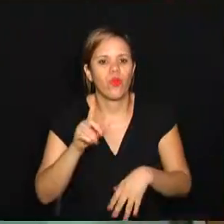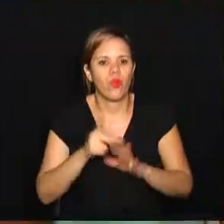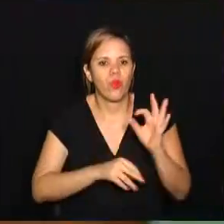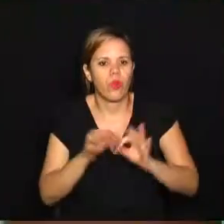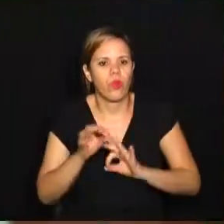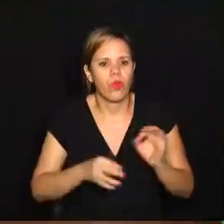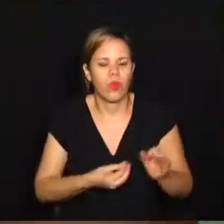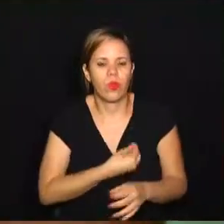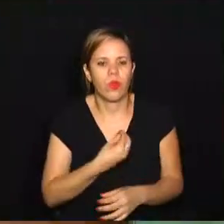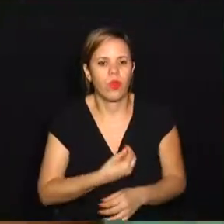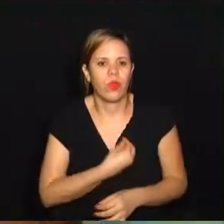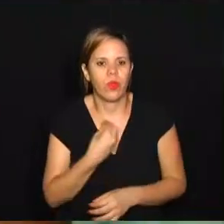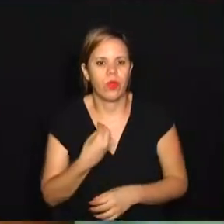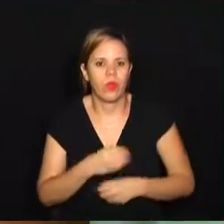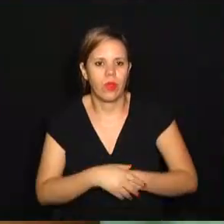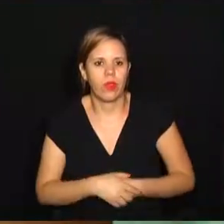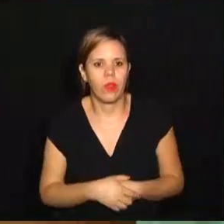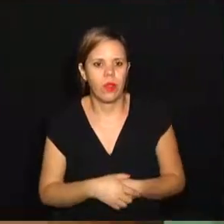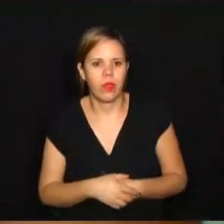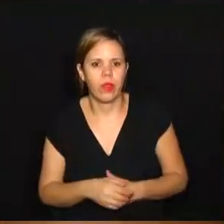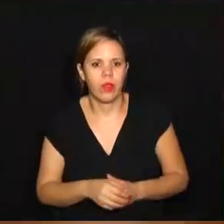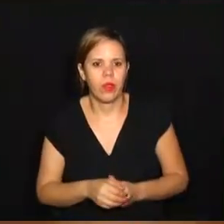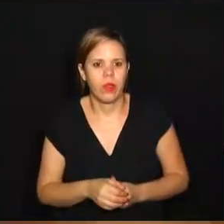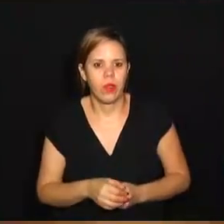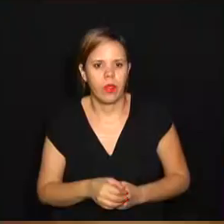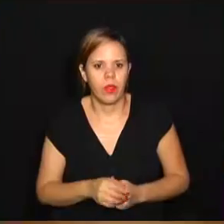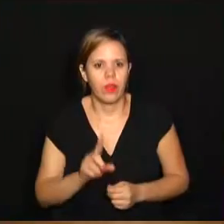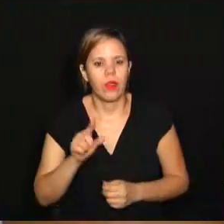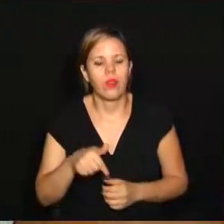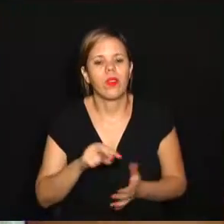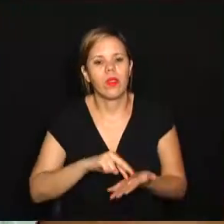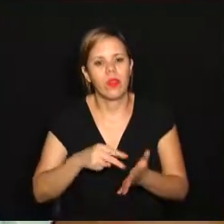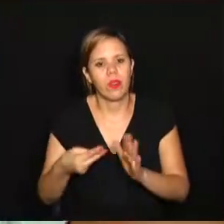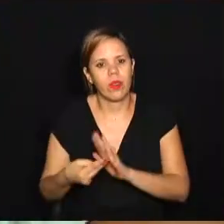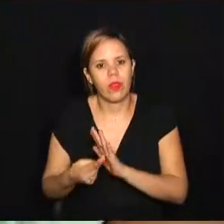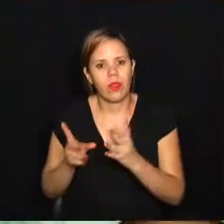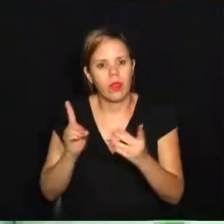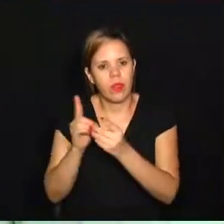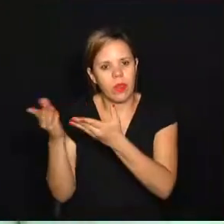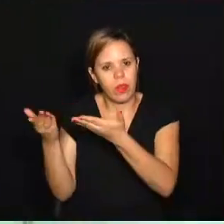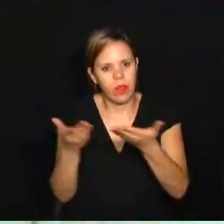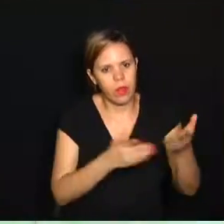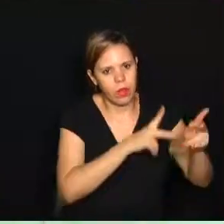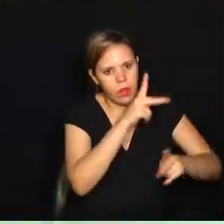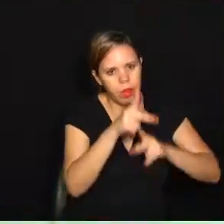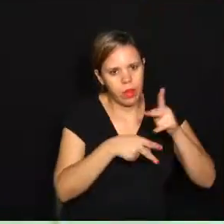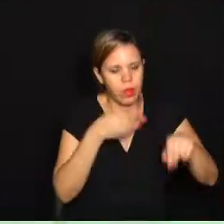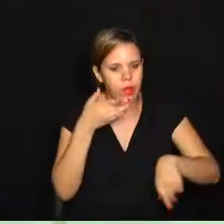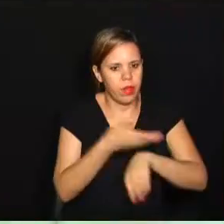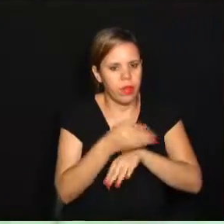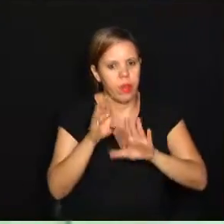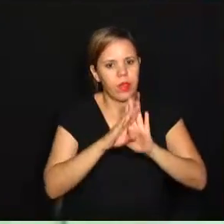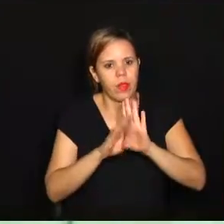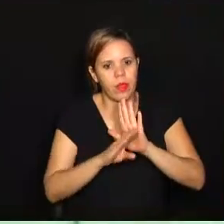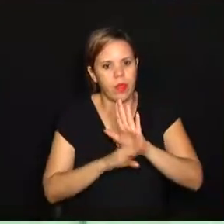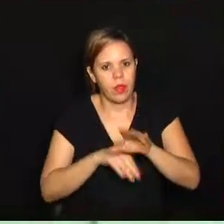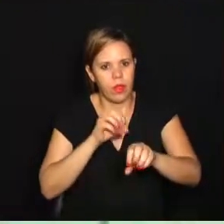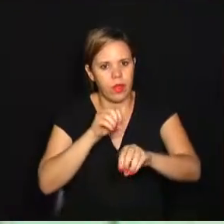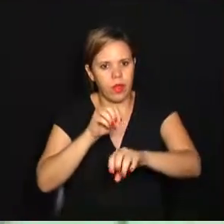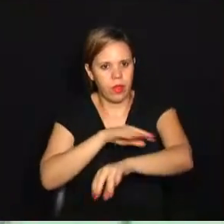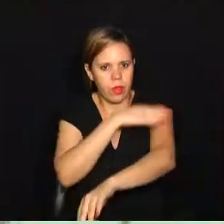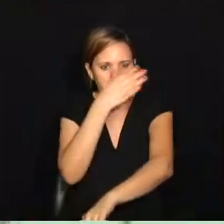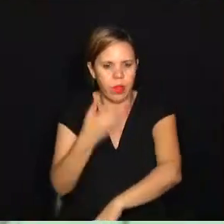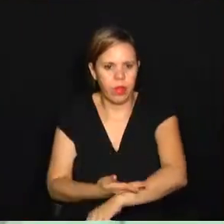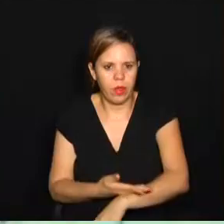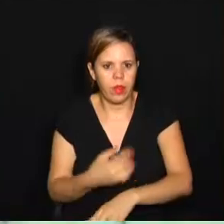projeto de vida. O projeto é um acolhimento, na verdade, é assim, ele já faz parte do programa Ensino Integral, né?